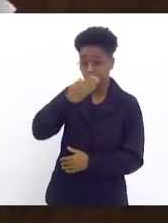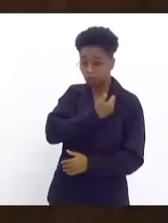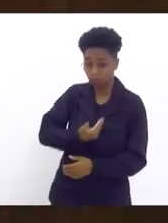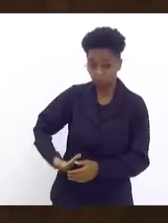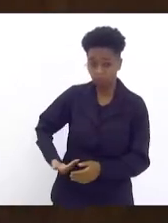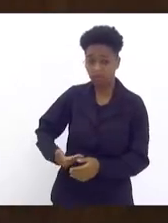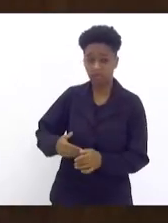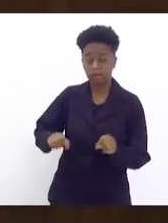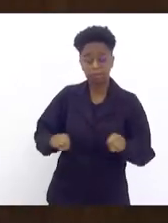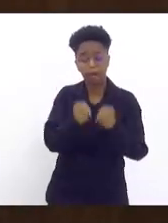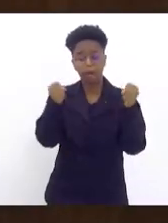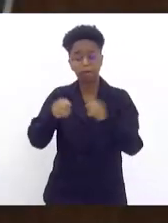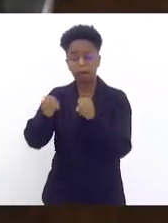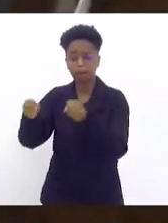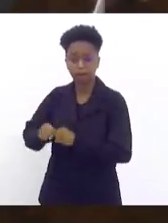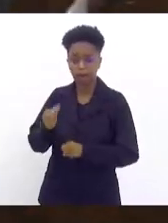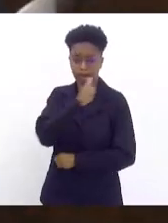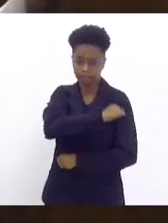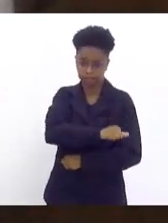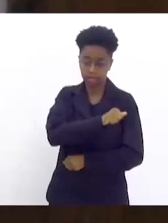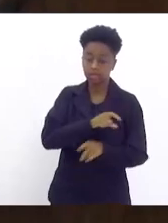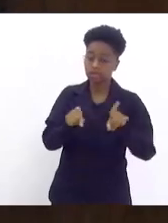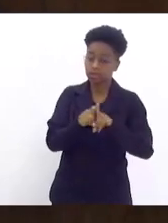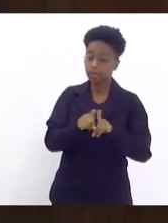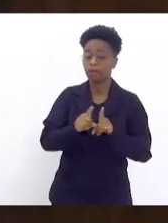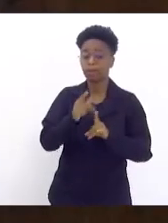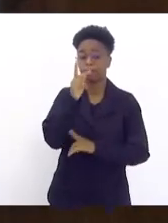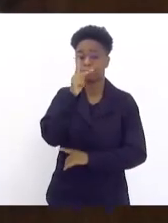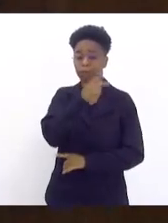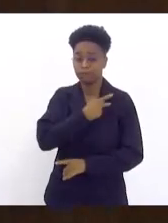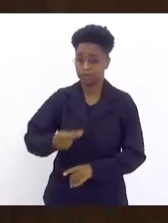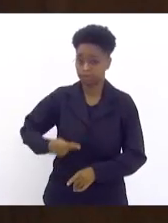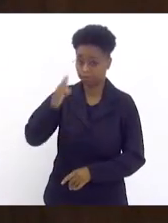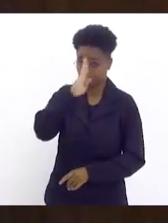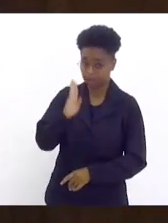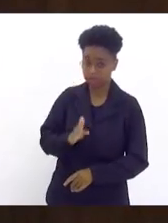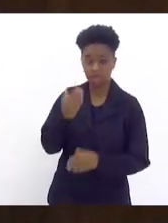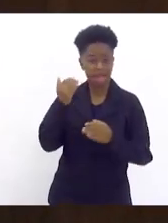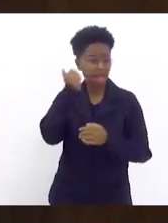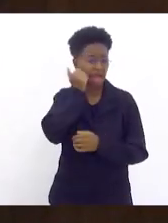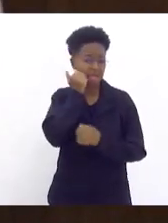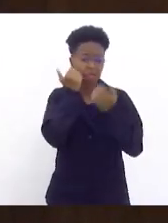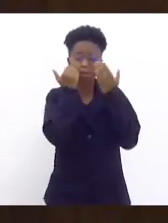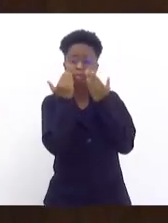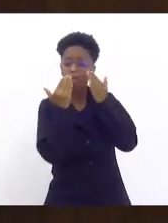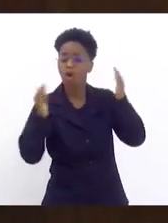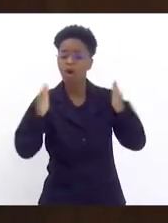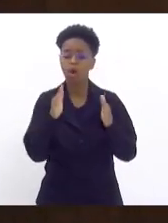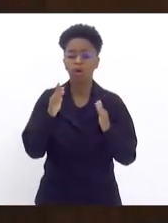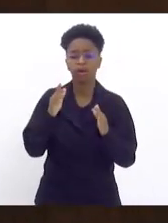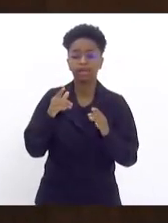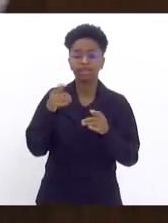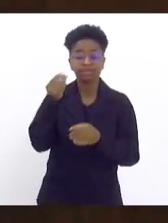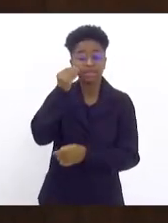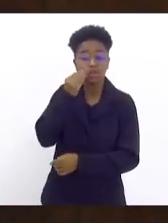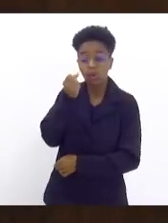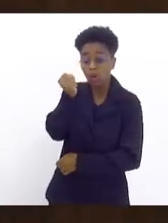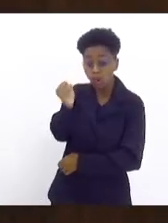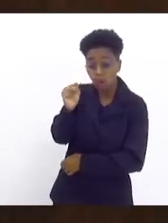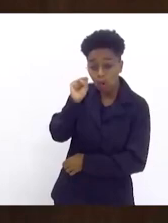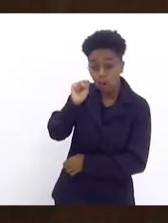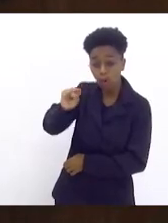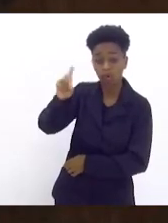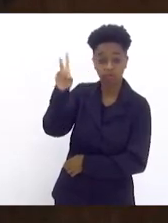o estado brasileiro um presidente do Brasil que teve a cara de pau de vinha público depois de tentar oito vezes através